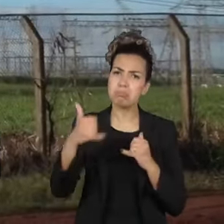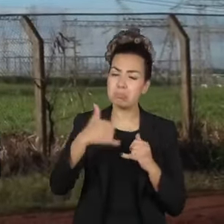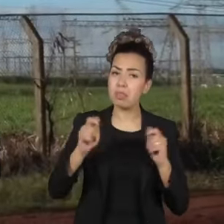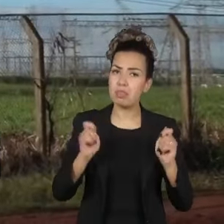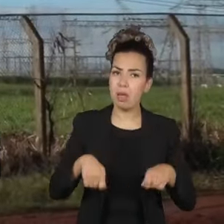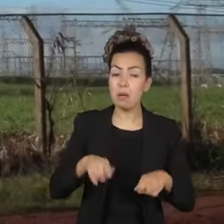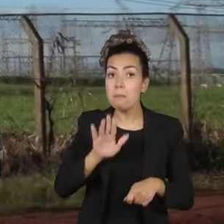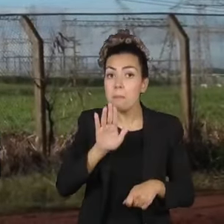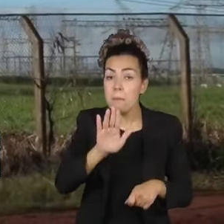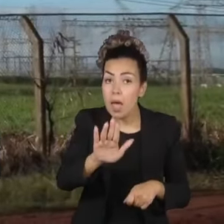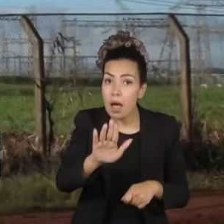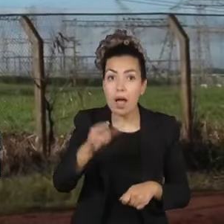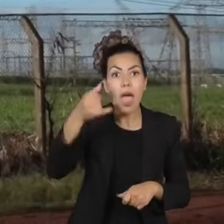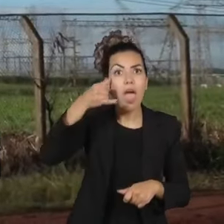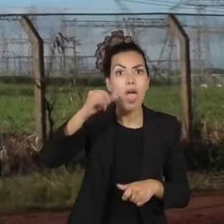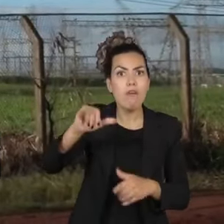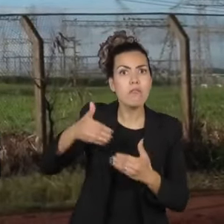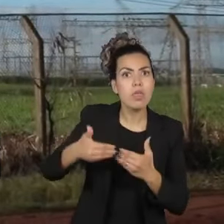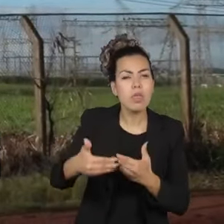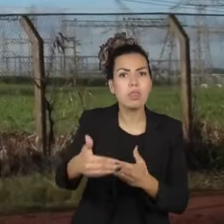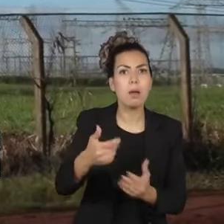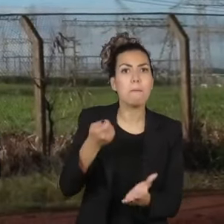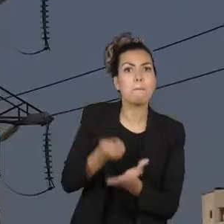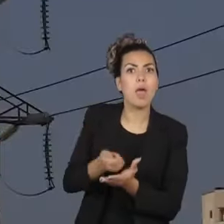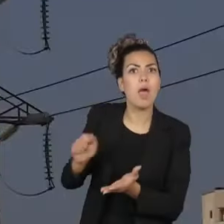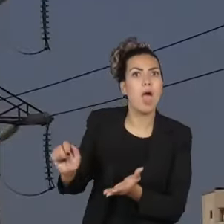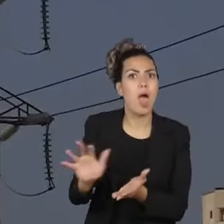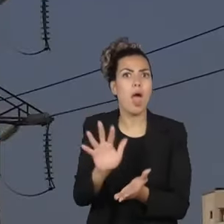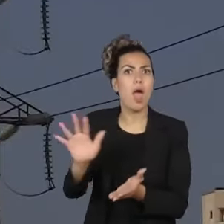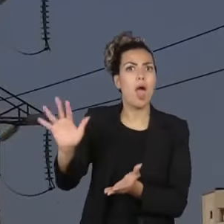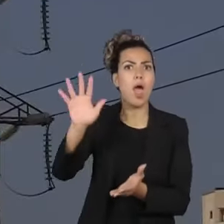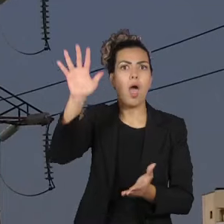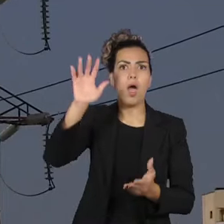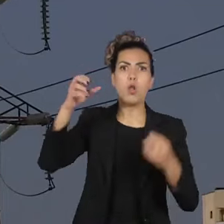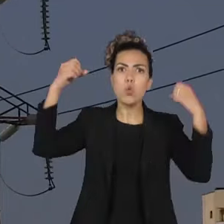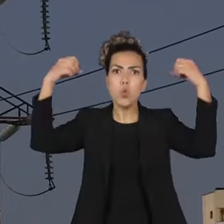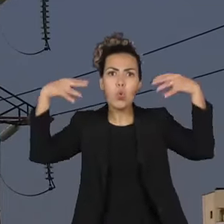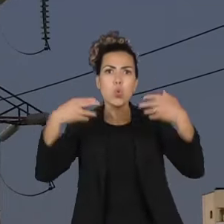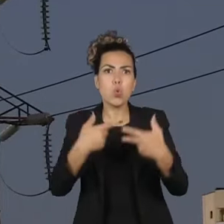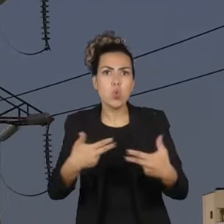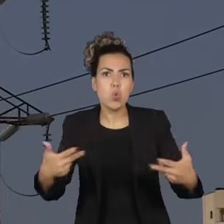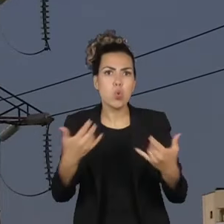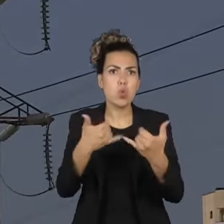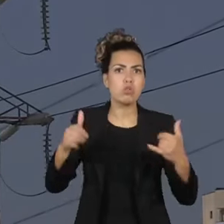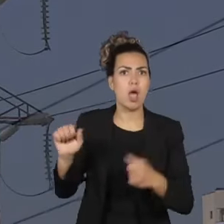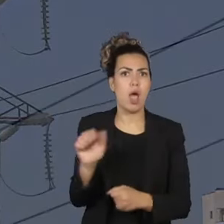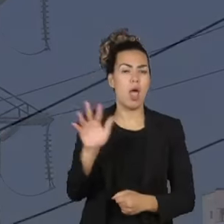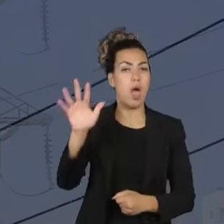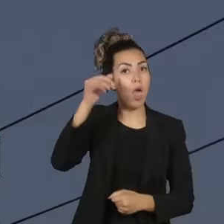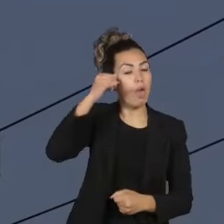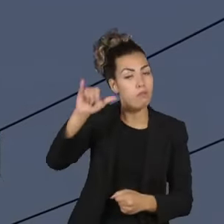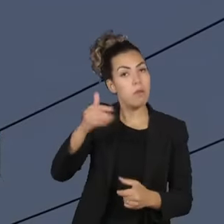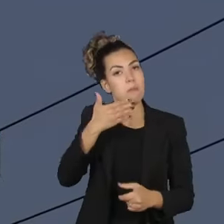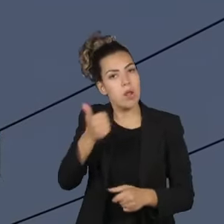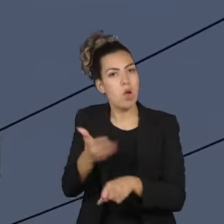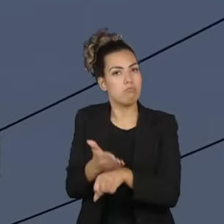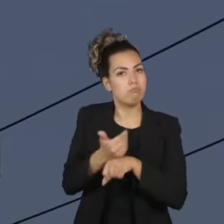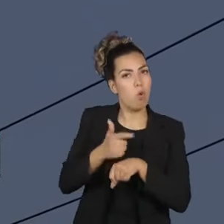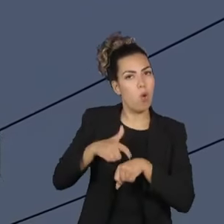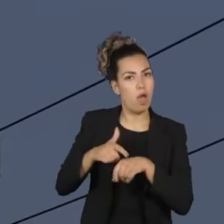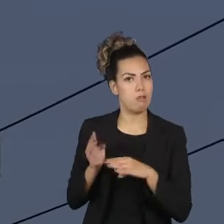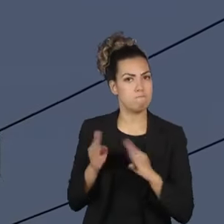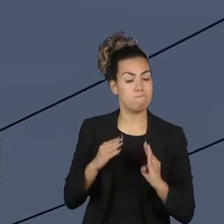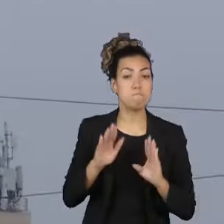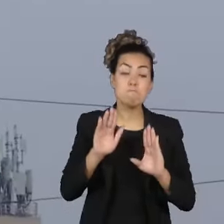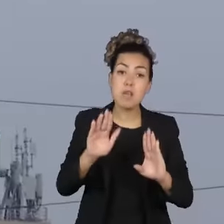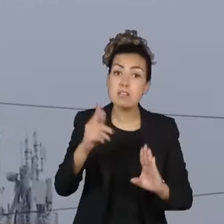e evitar que a tarifa para o consumidor precise ficar mais cara. A decisão final é do presidente Lula, que vai